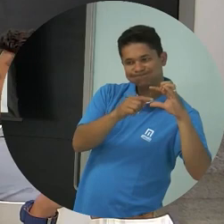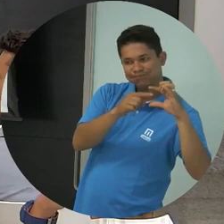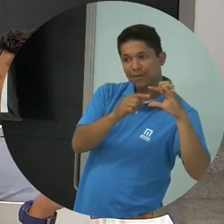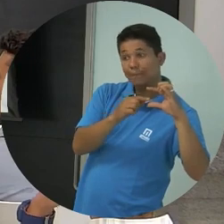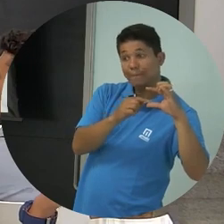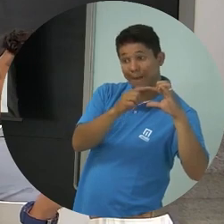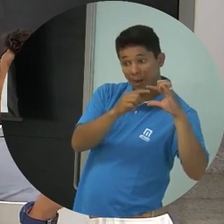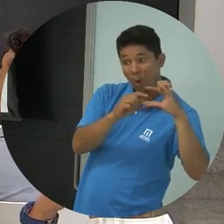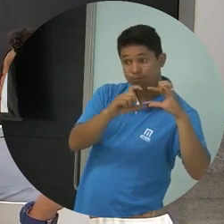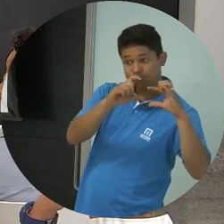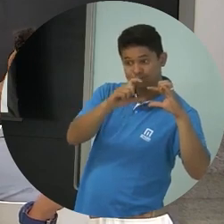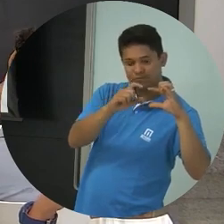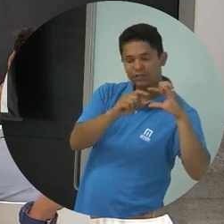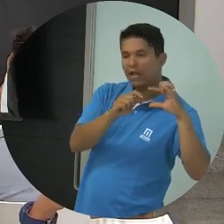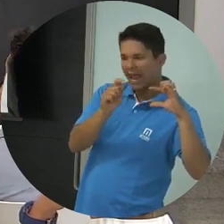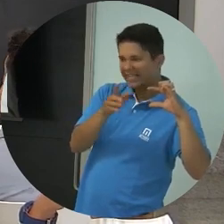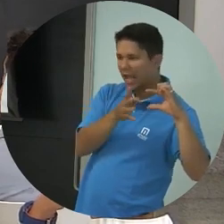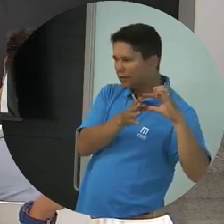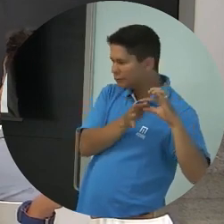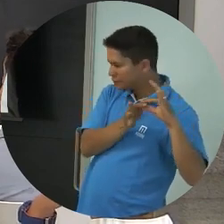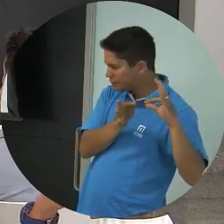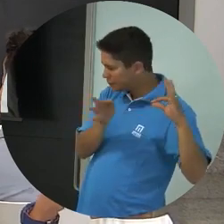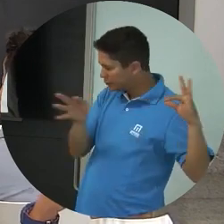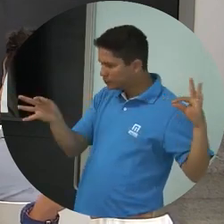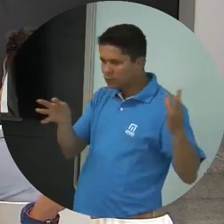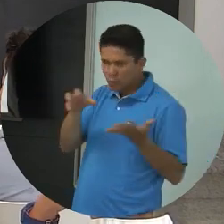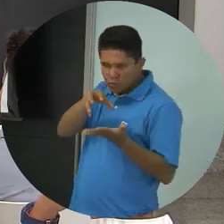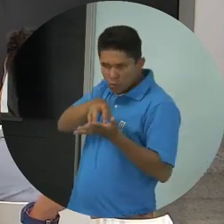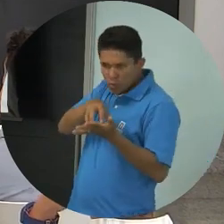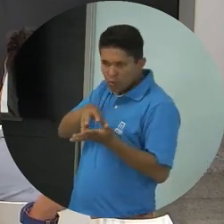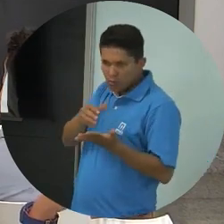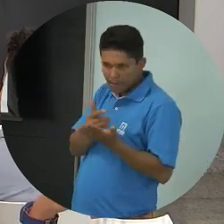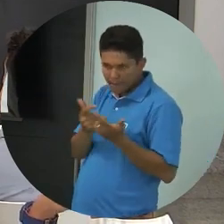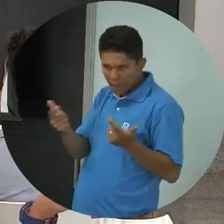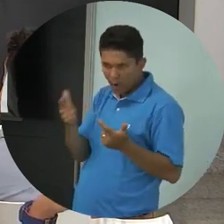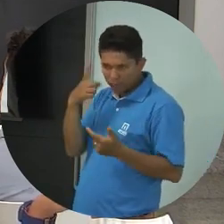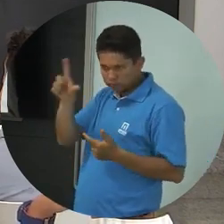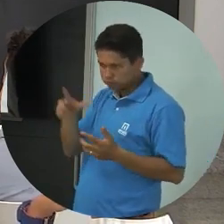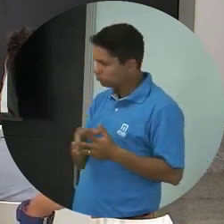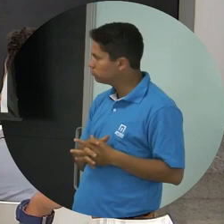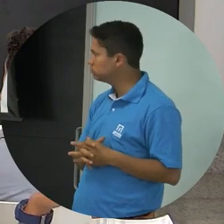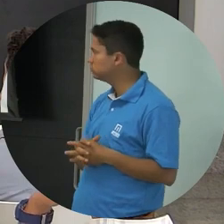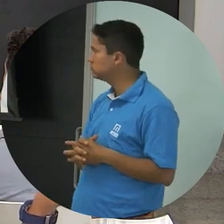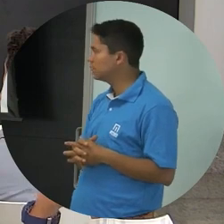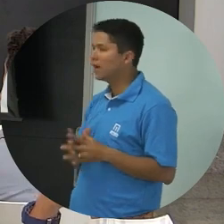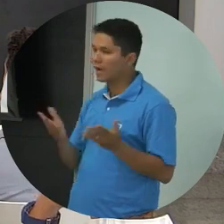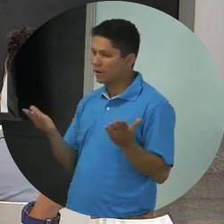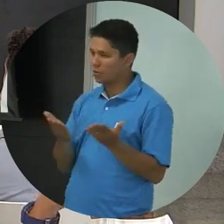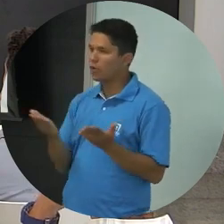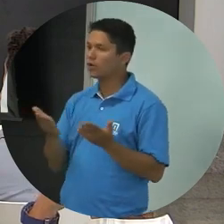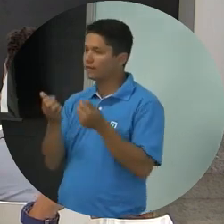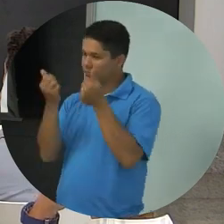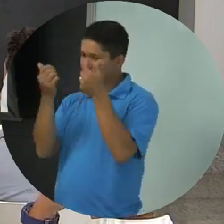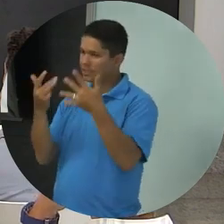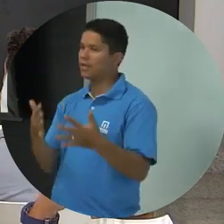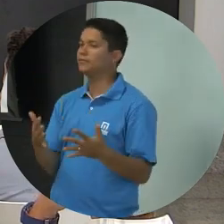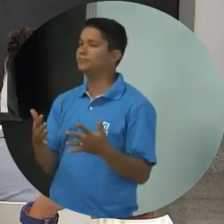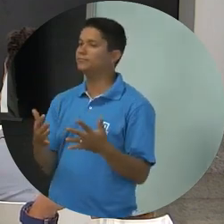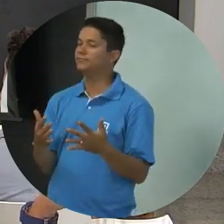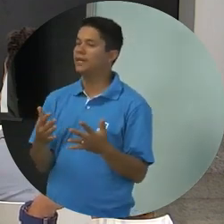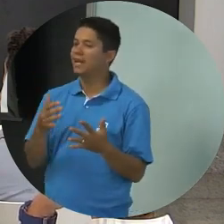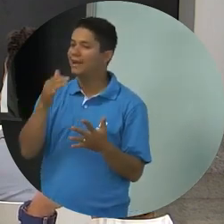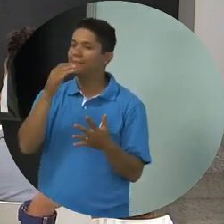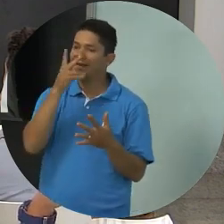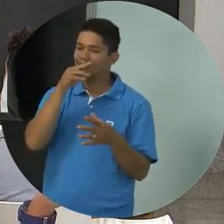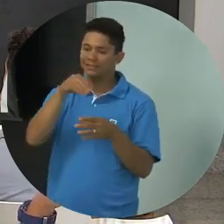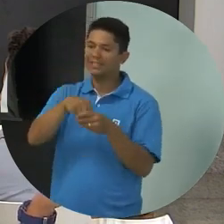de jato maior. Isso tem algum impacto no trabalho, em equipamentos? Sim, agora a gente também vai falar a questão de energia,